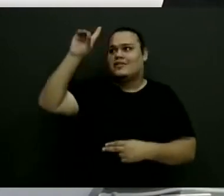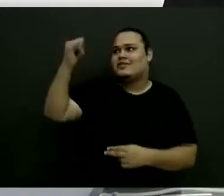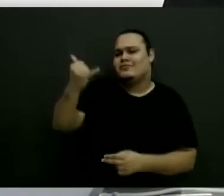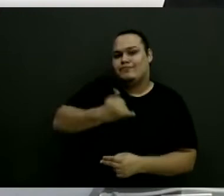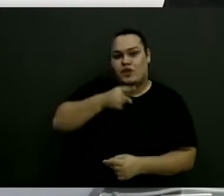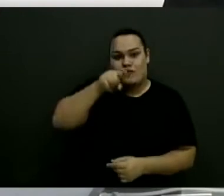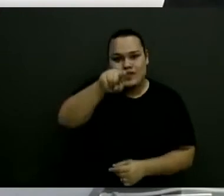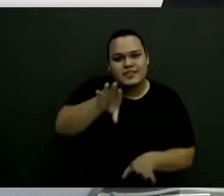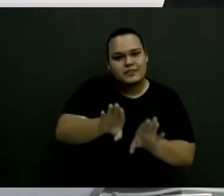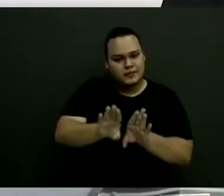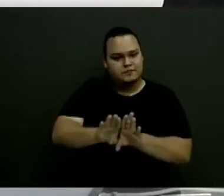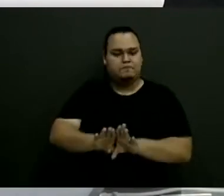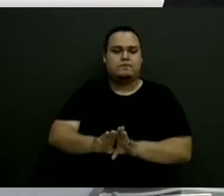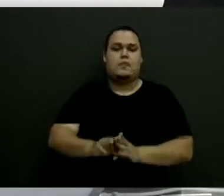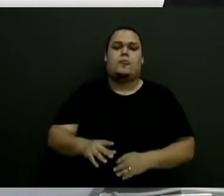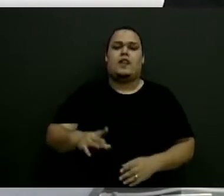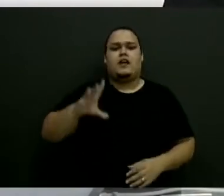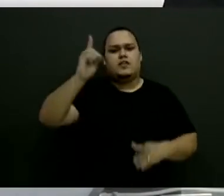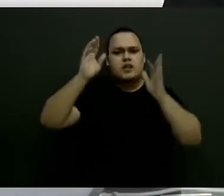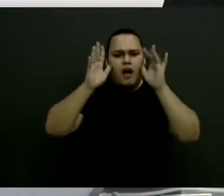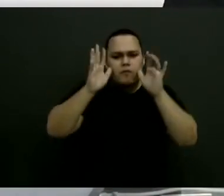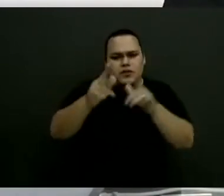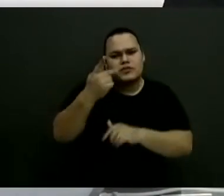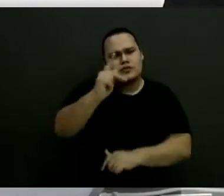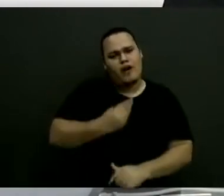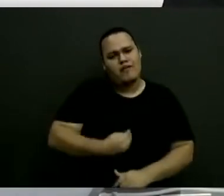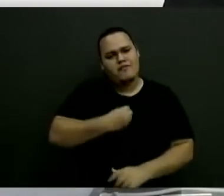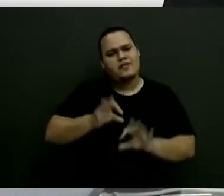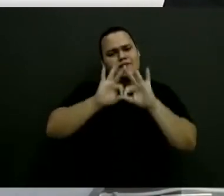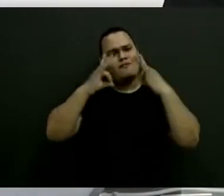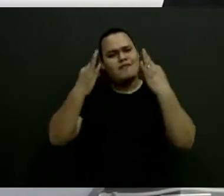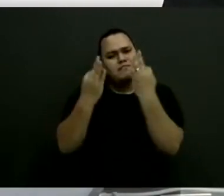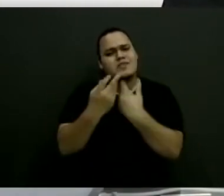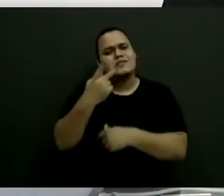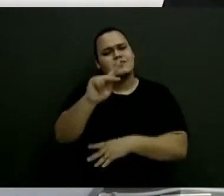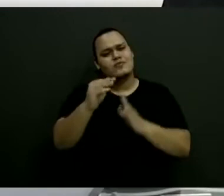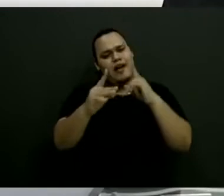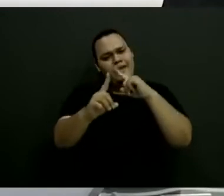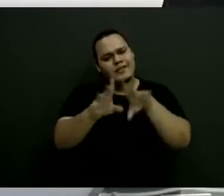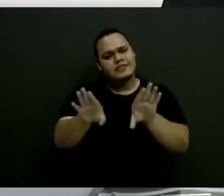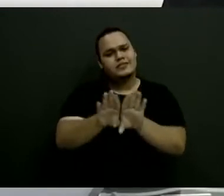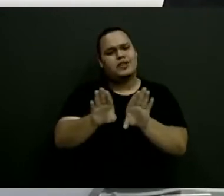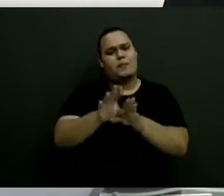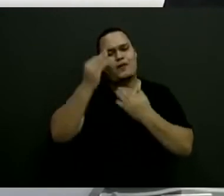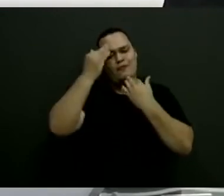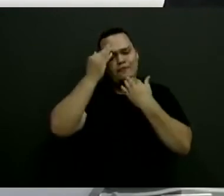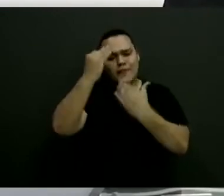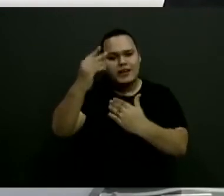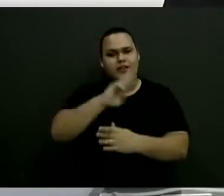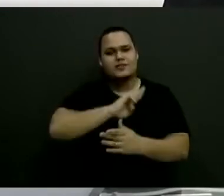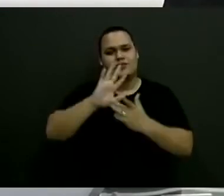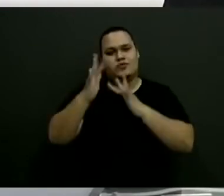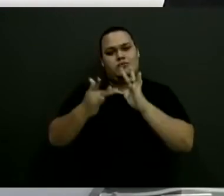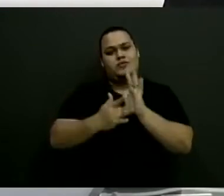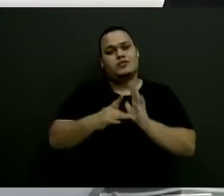Senhor. Deus lhe bendiga, bendições a sua família, sua igreja. Graças. Muito grato e em nome de toda